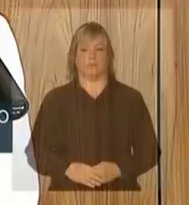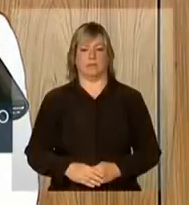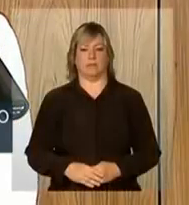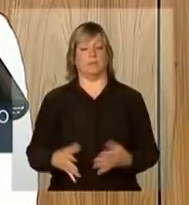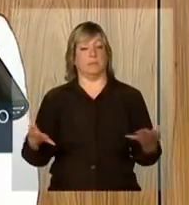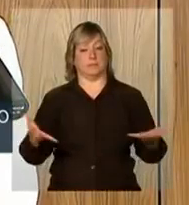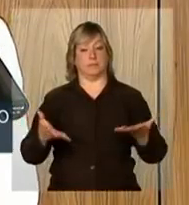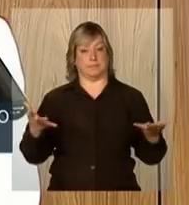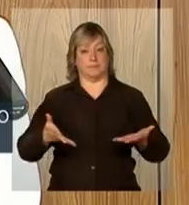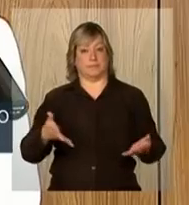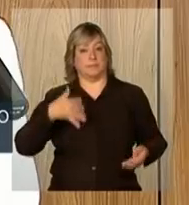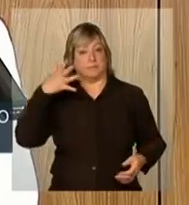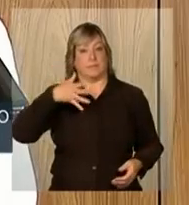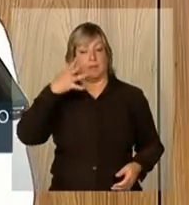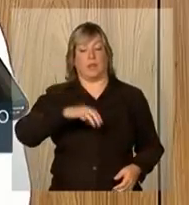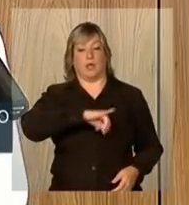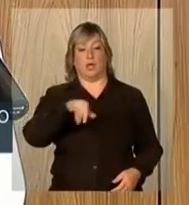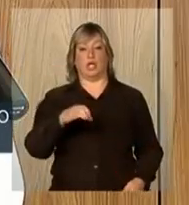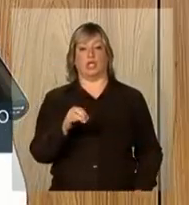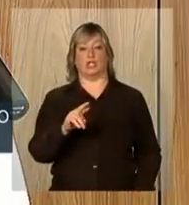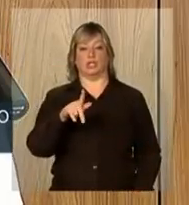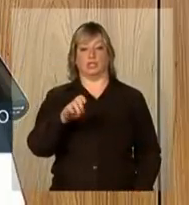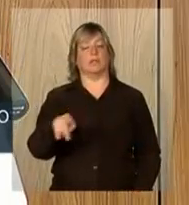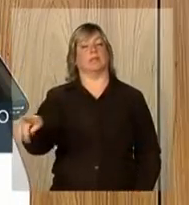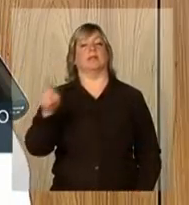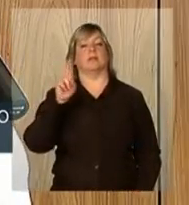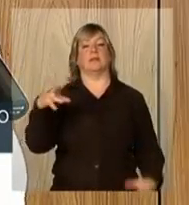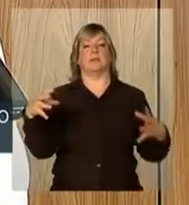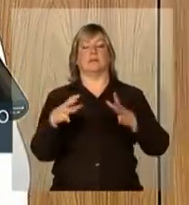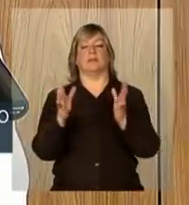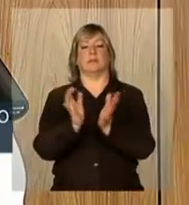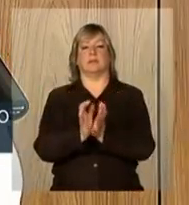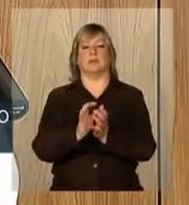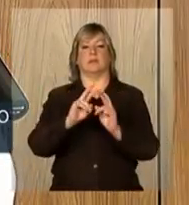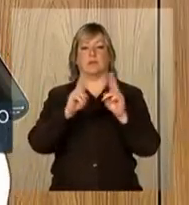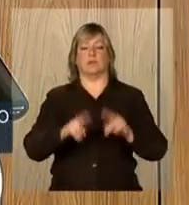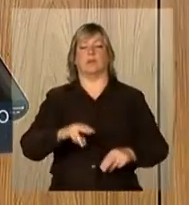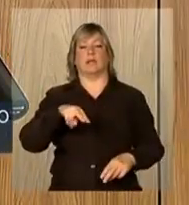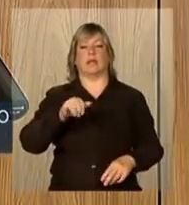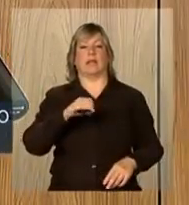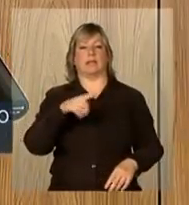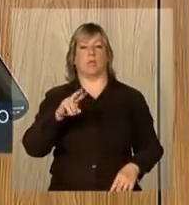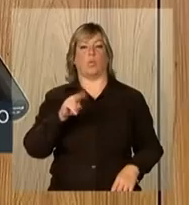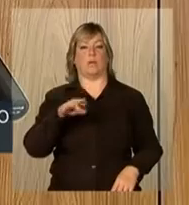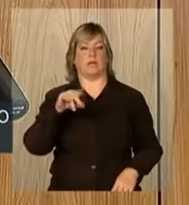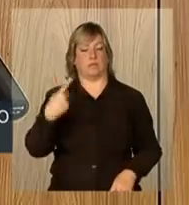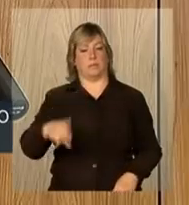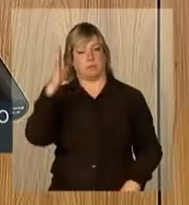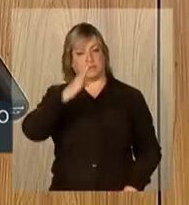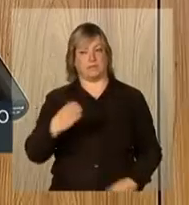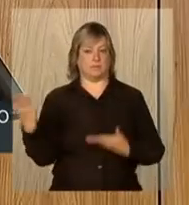Ouviremos agora o Senr. Jorge Xedie, representante das Nações Unidas no Brasil.